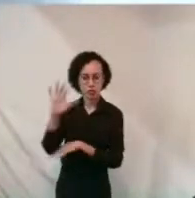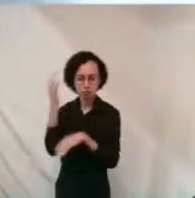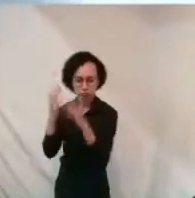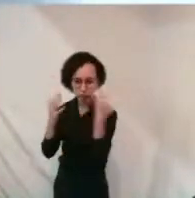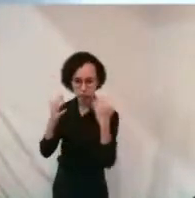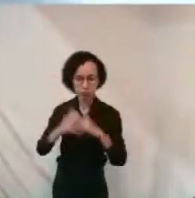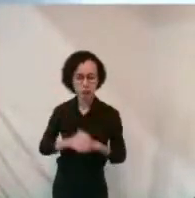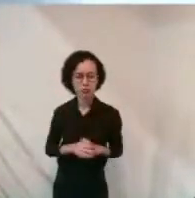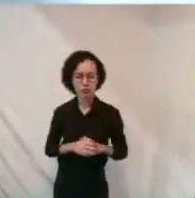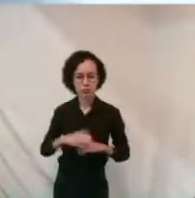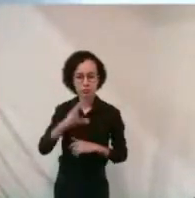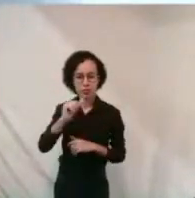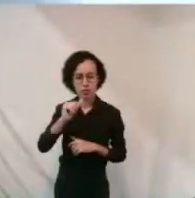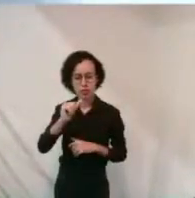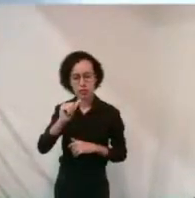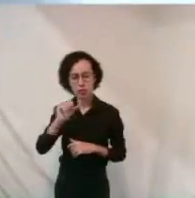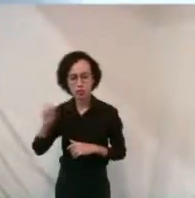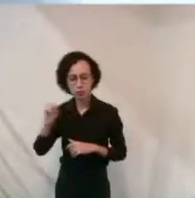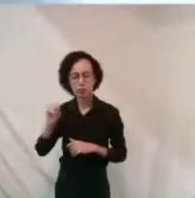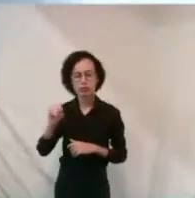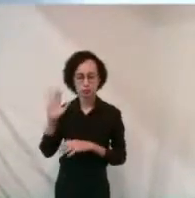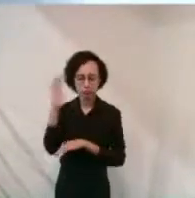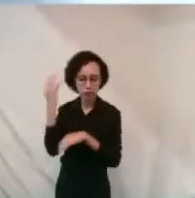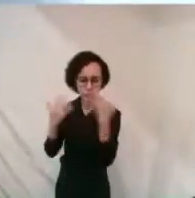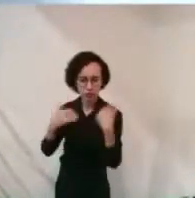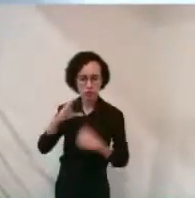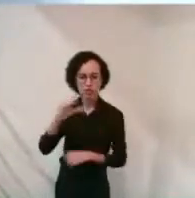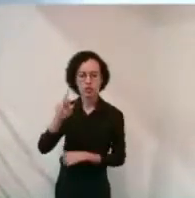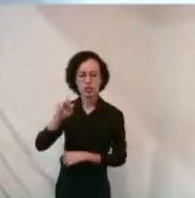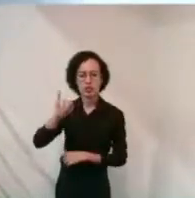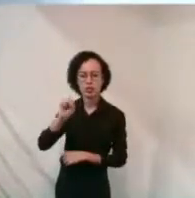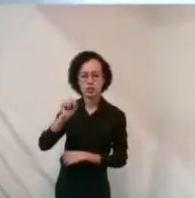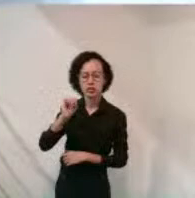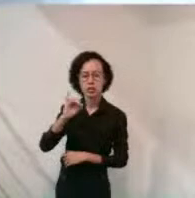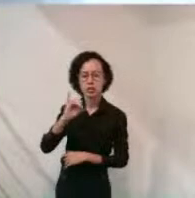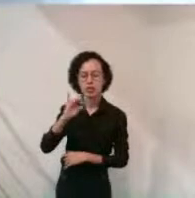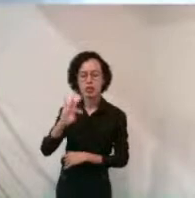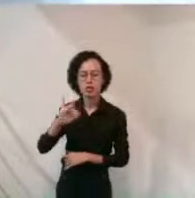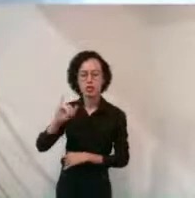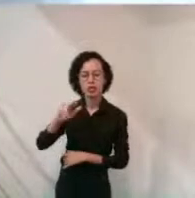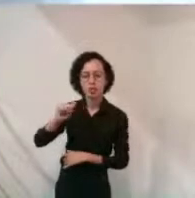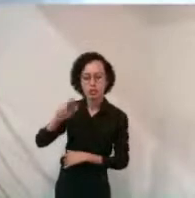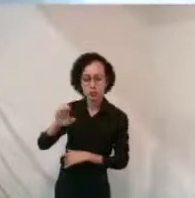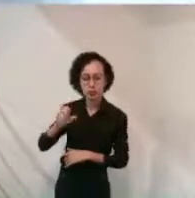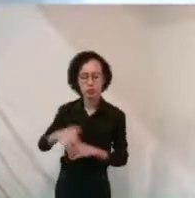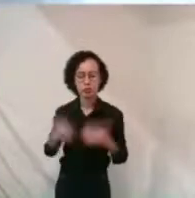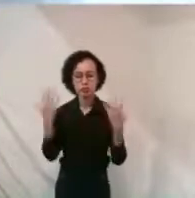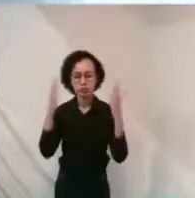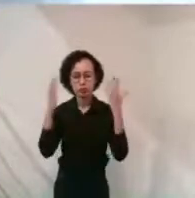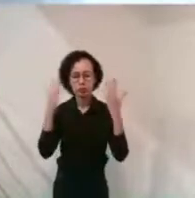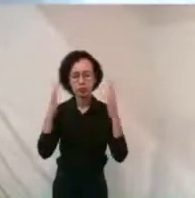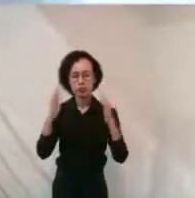Ambiente, CAU Meio Ambiente, Cristiane Roberta Gomes de Faria Santos.